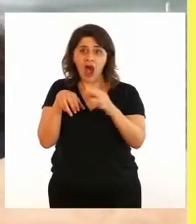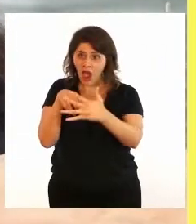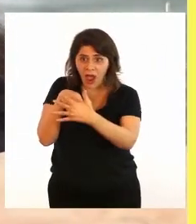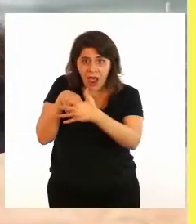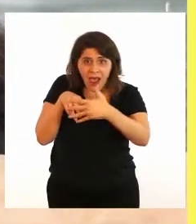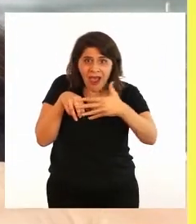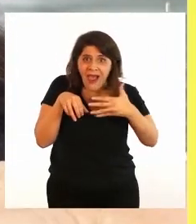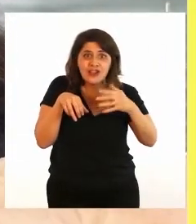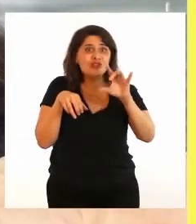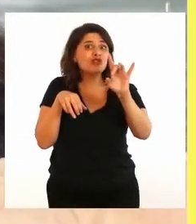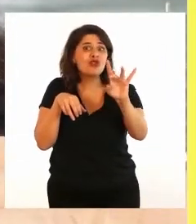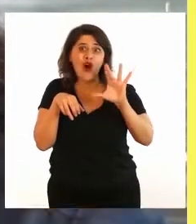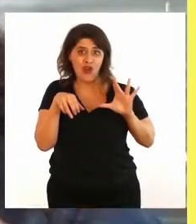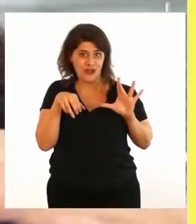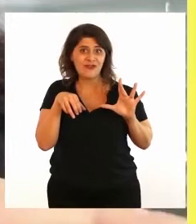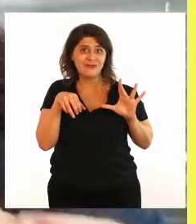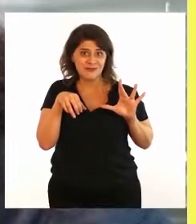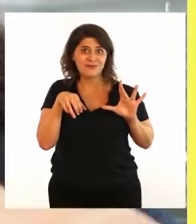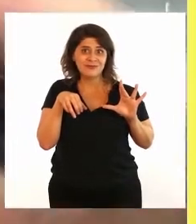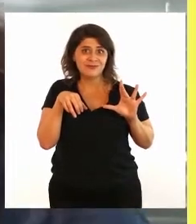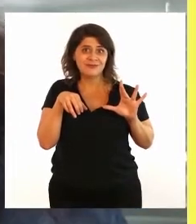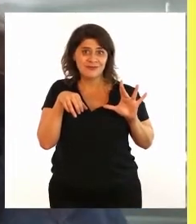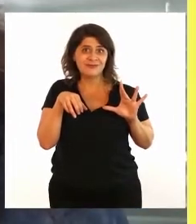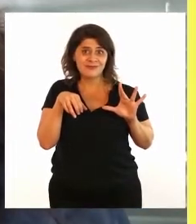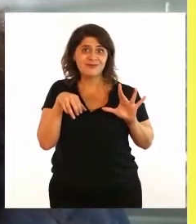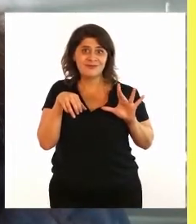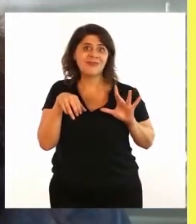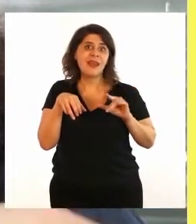significa que houve...